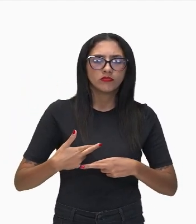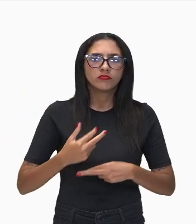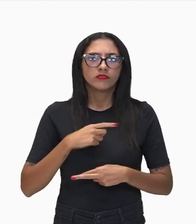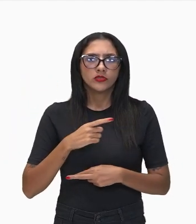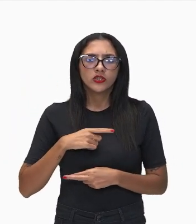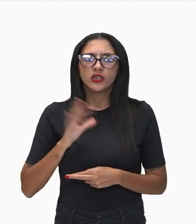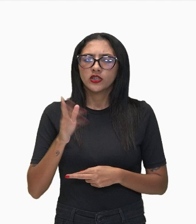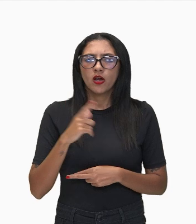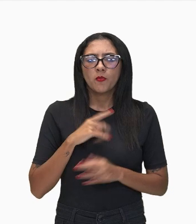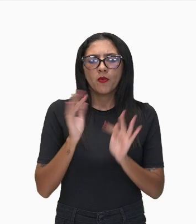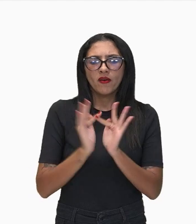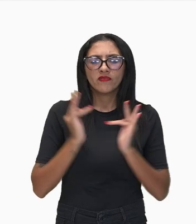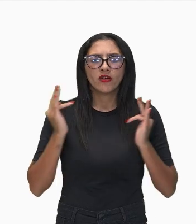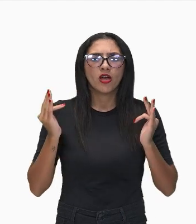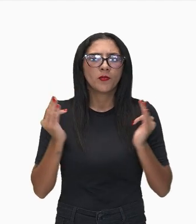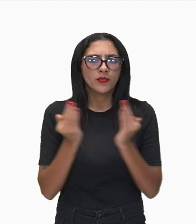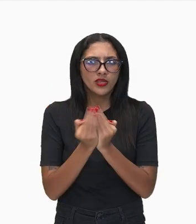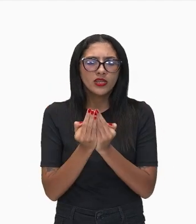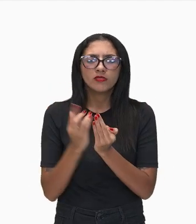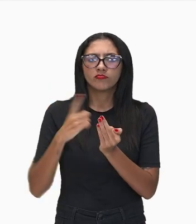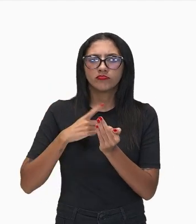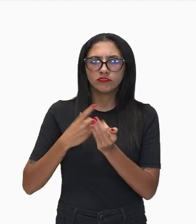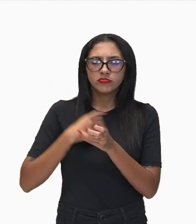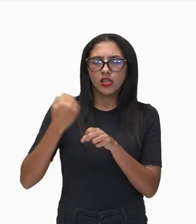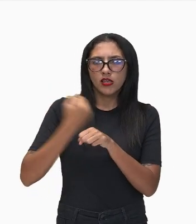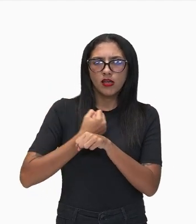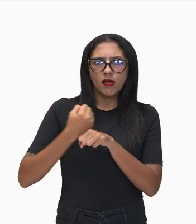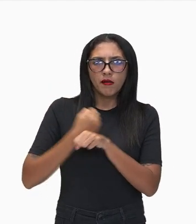tradicional ali, onde vai se passando, né,